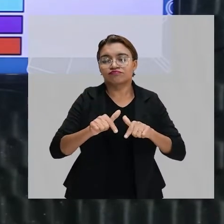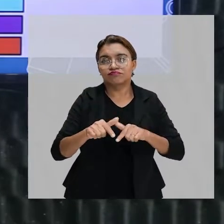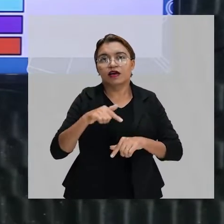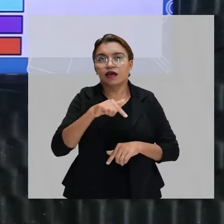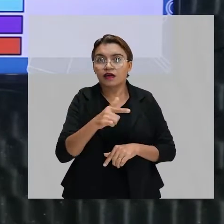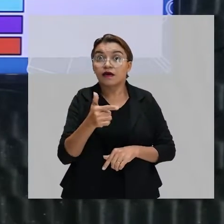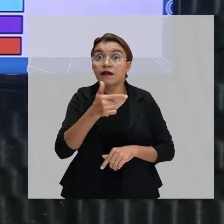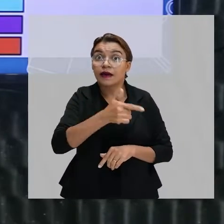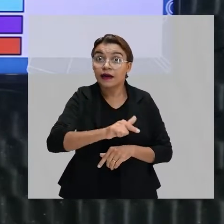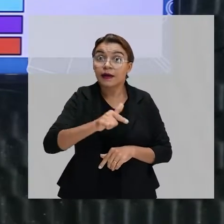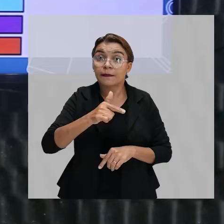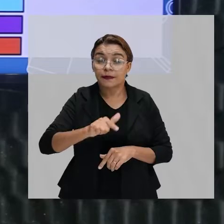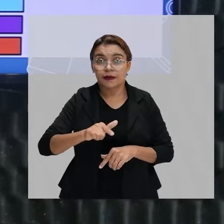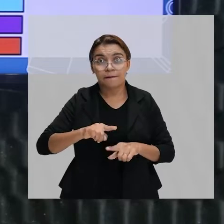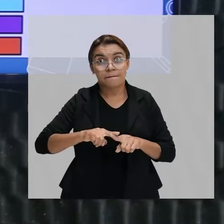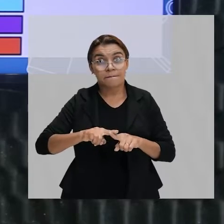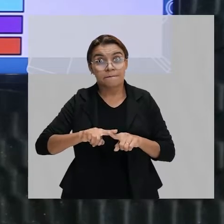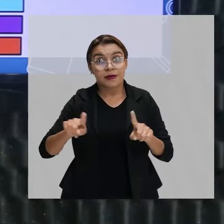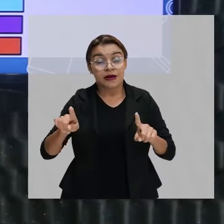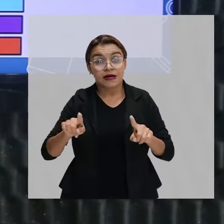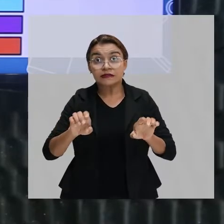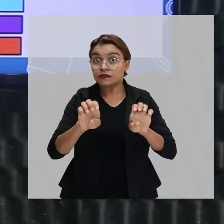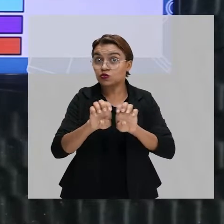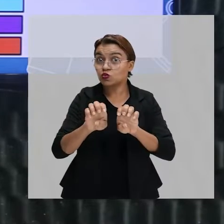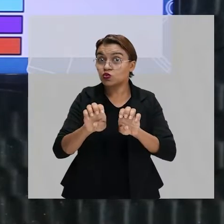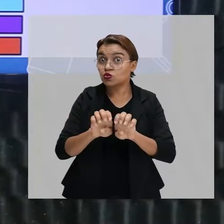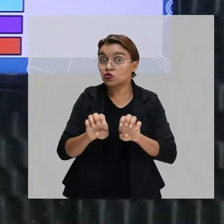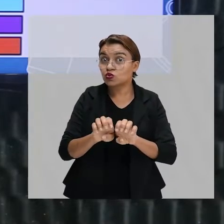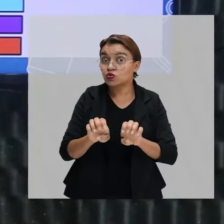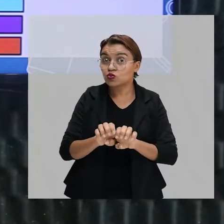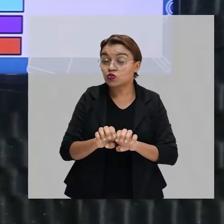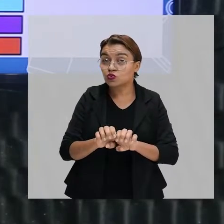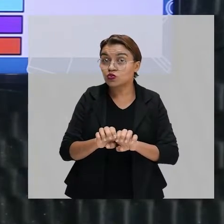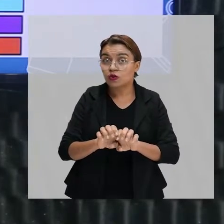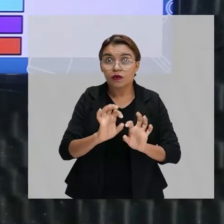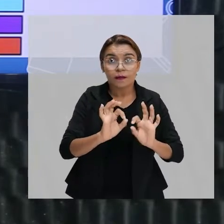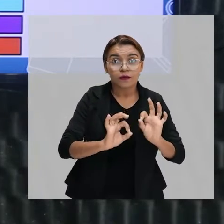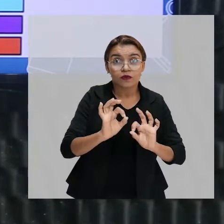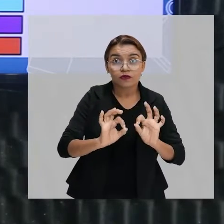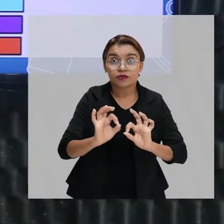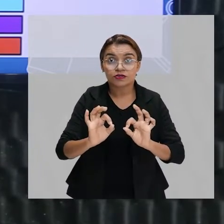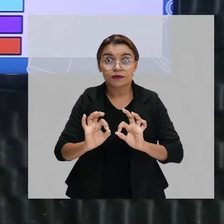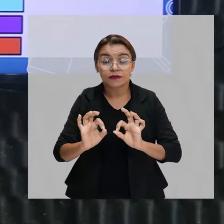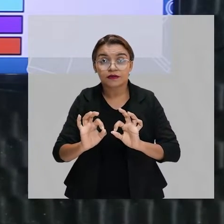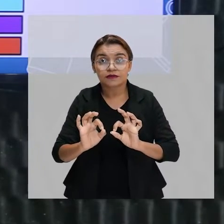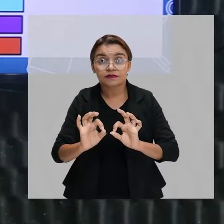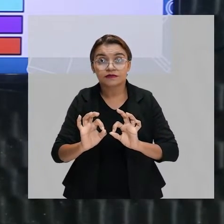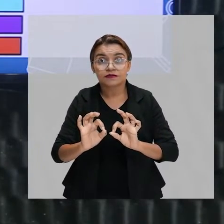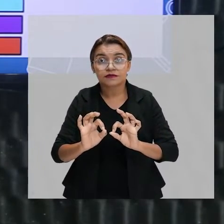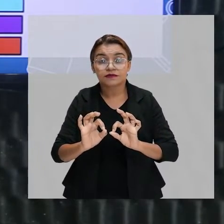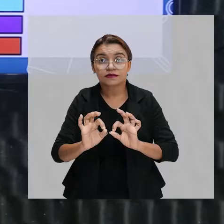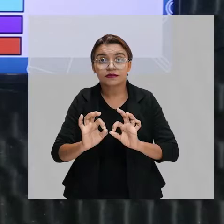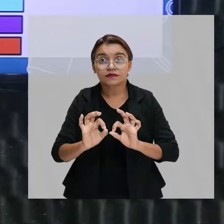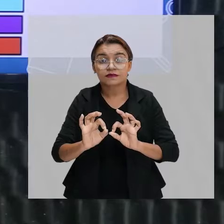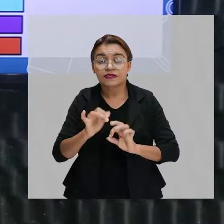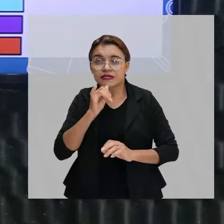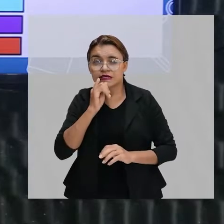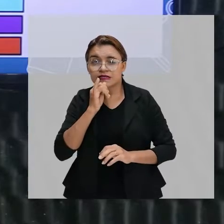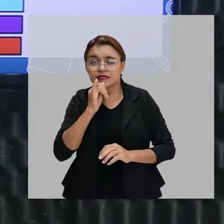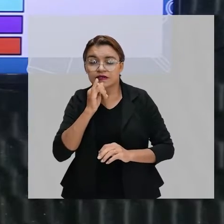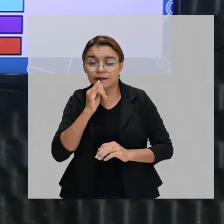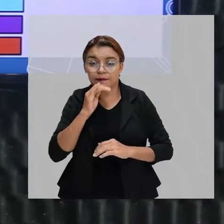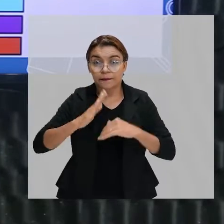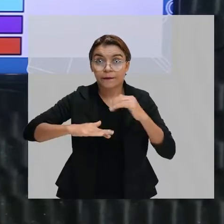acaba que repetindo mas existe uma estrutura existe um planejamento o pedreiro quando ele vai